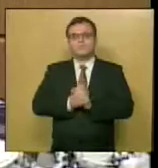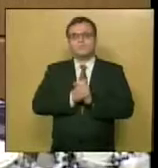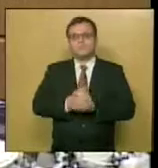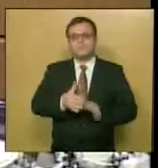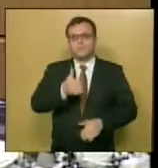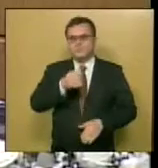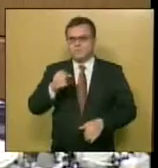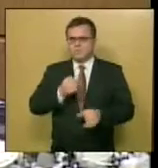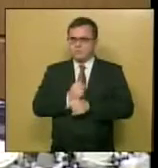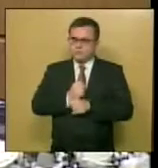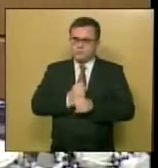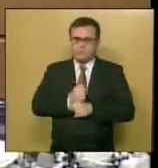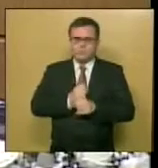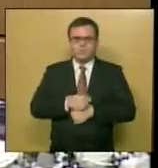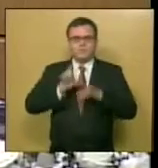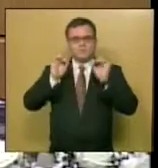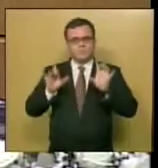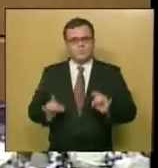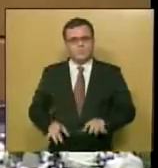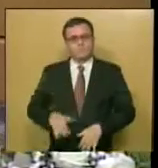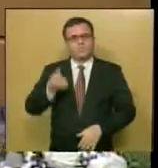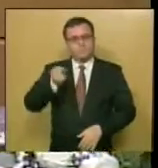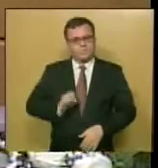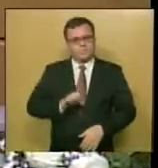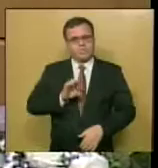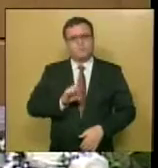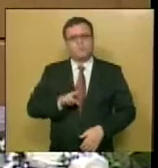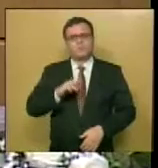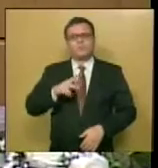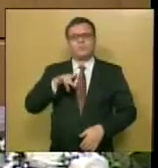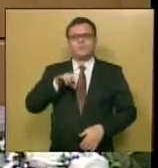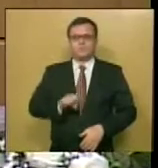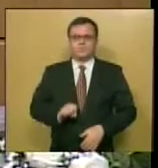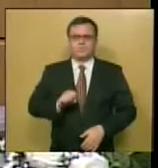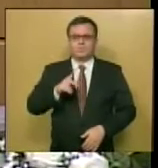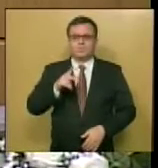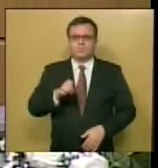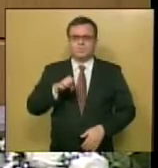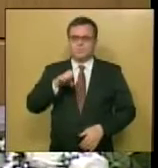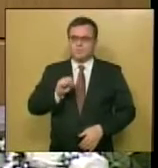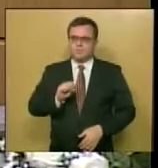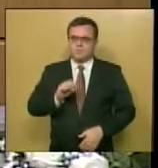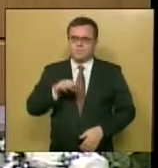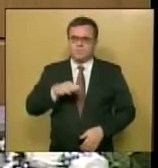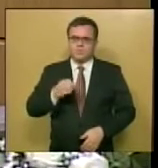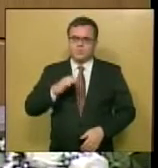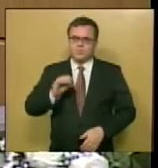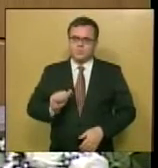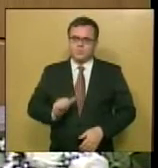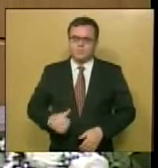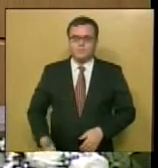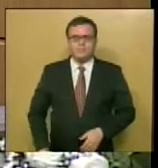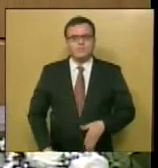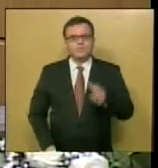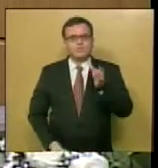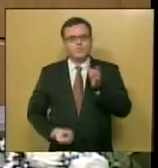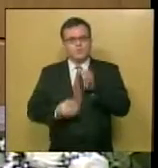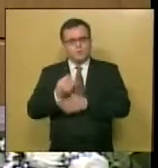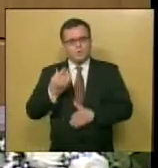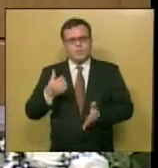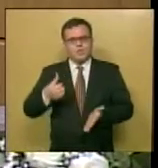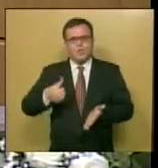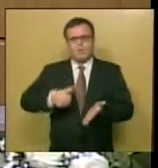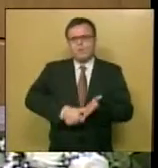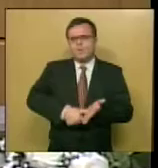centenário de nascimento do ilustre sergipano Euclides Paes Mendonça. O surgimento dos selos se